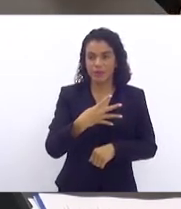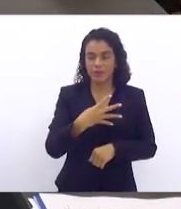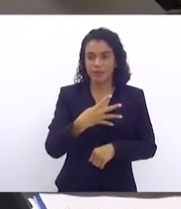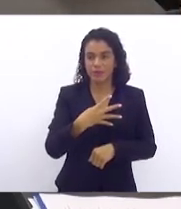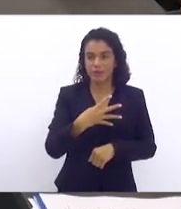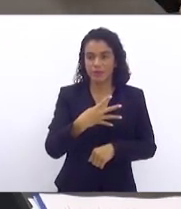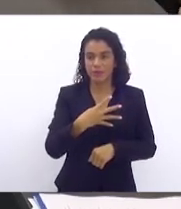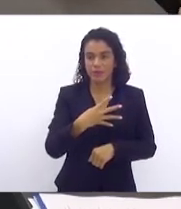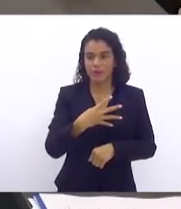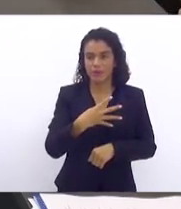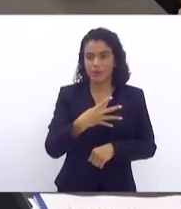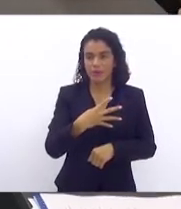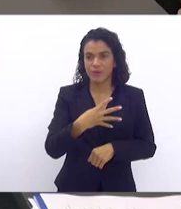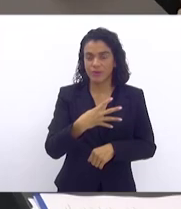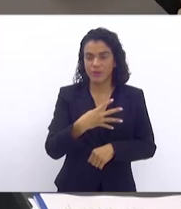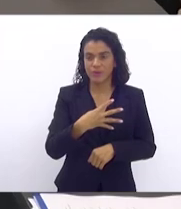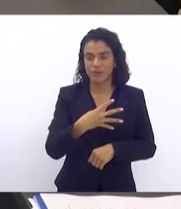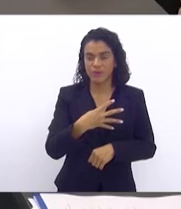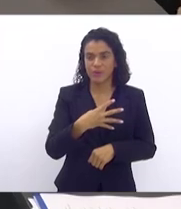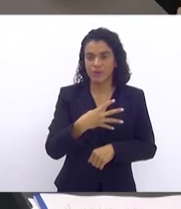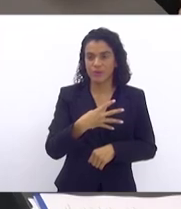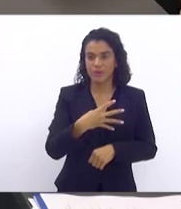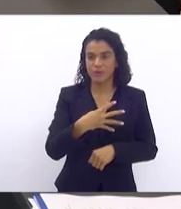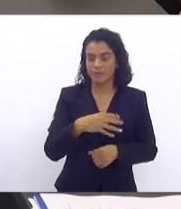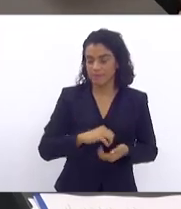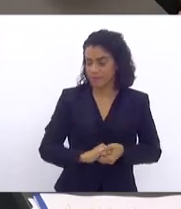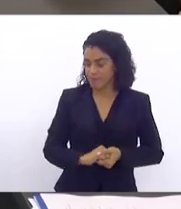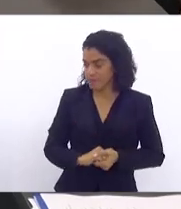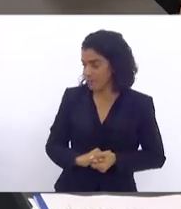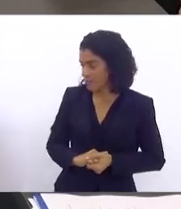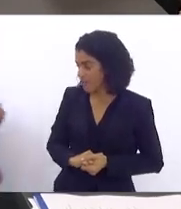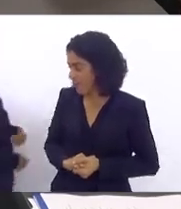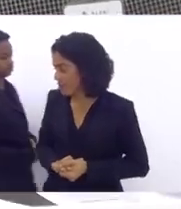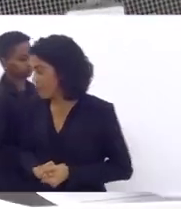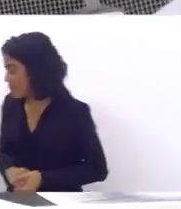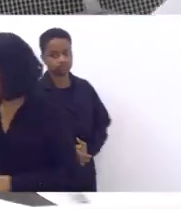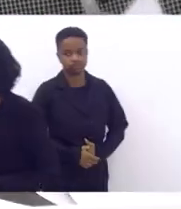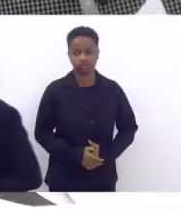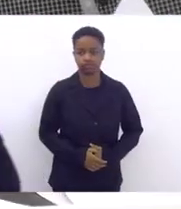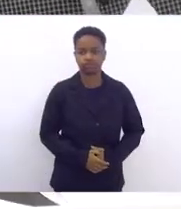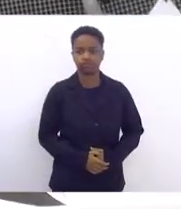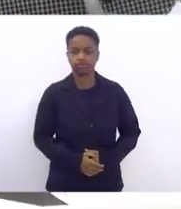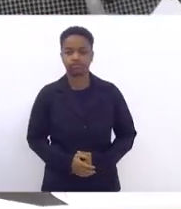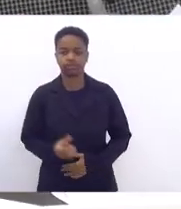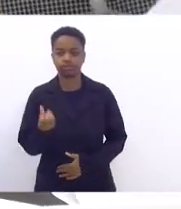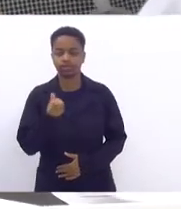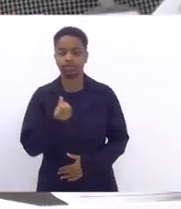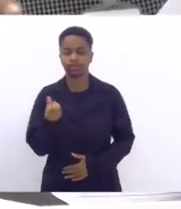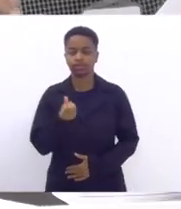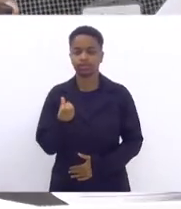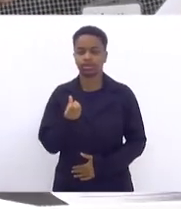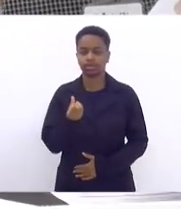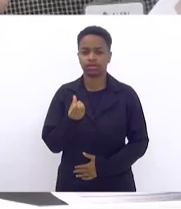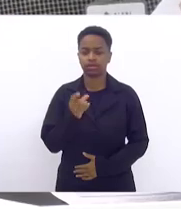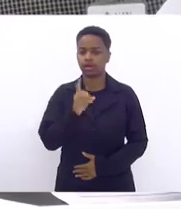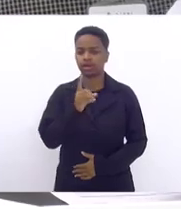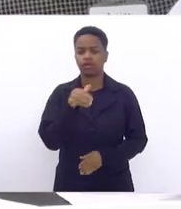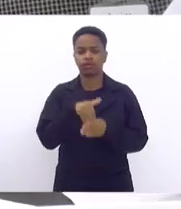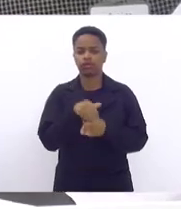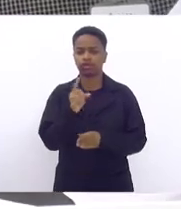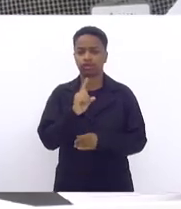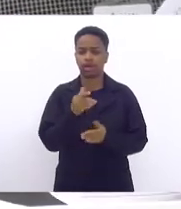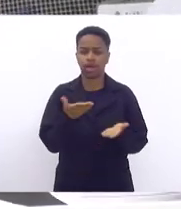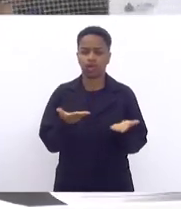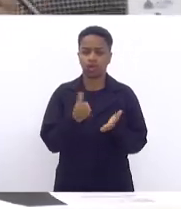presidente. O que, que é? Deputado 66? O que, que é? Ah, 66 do deputado... Não, não está, não tá em votação no bloco agora. Não está no bloco